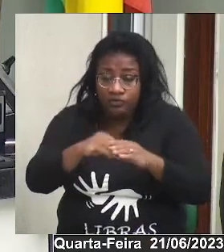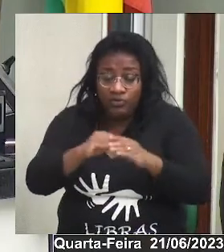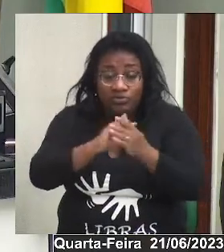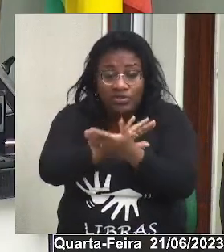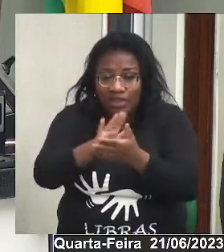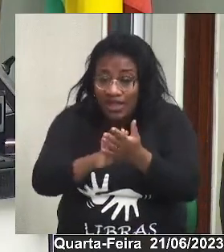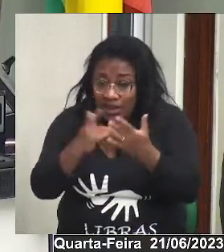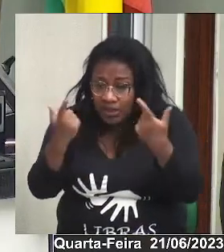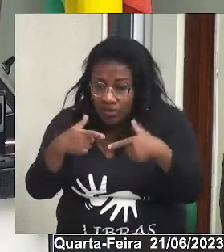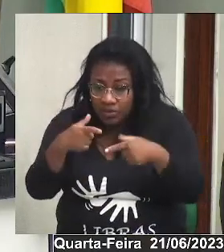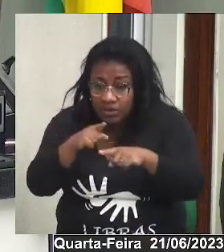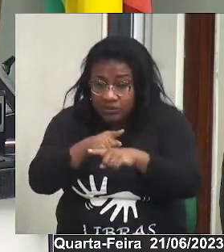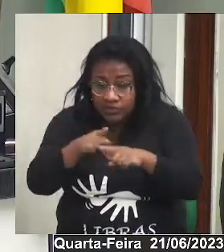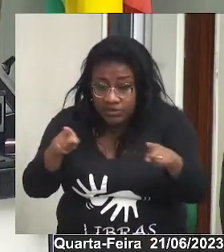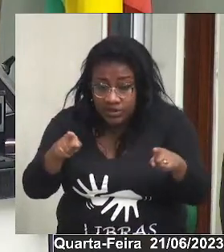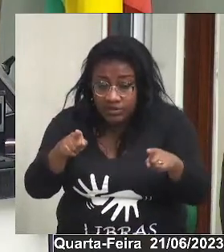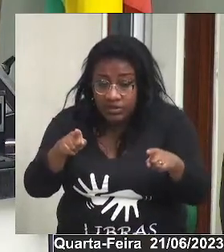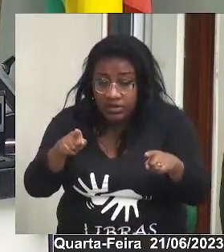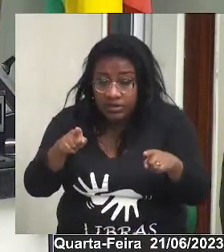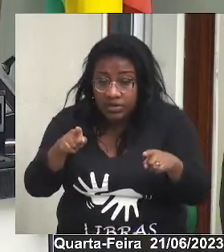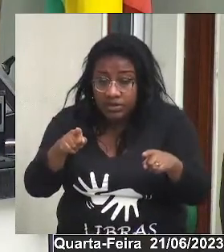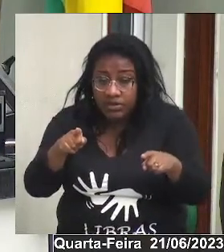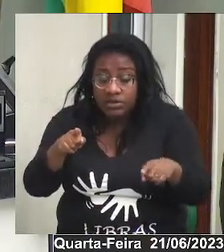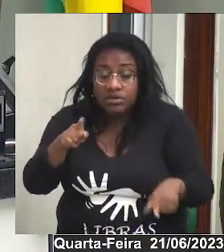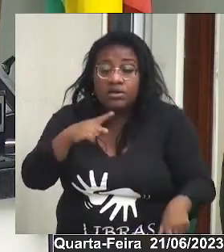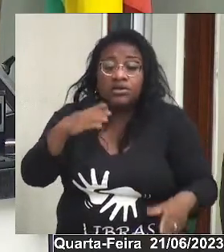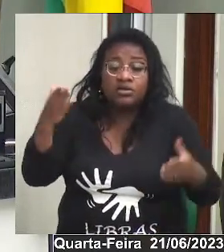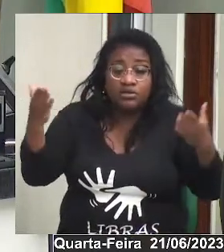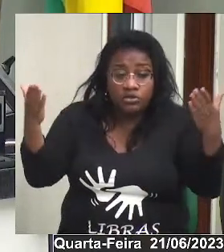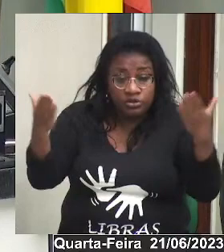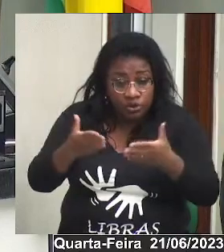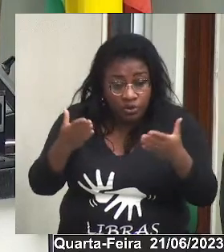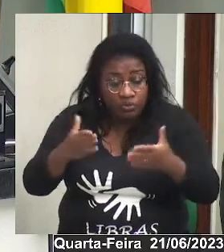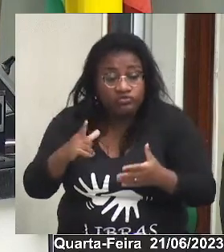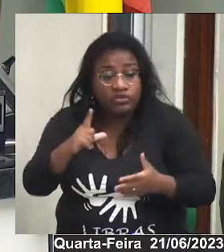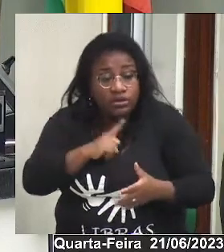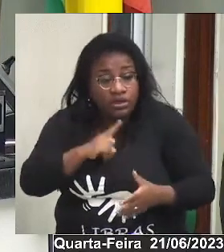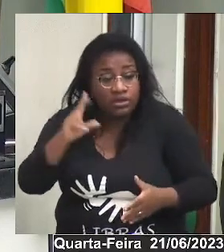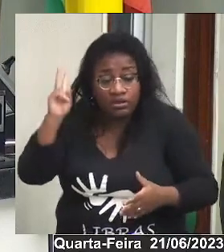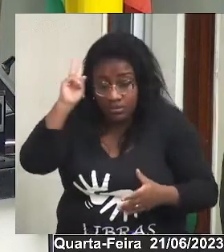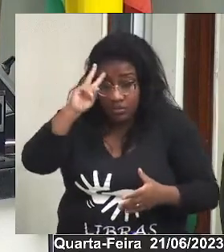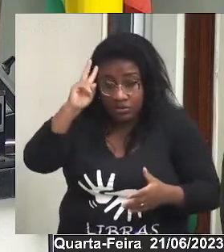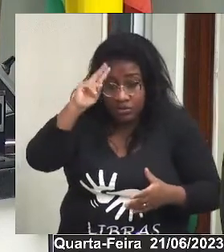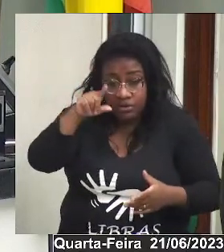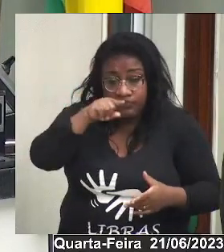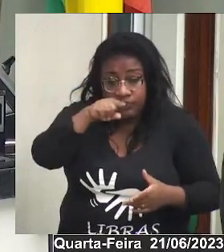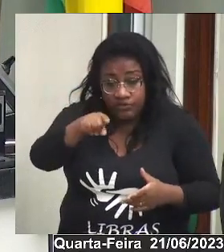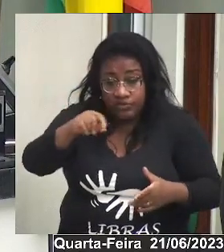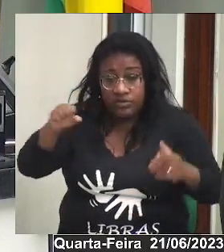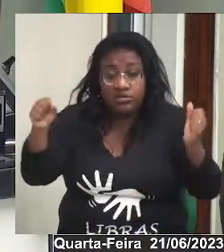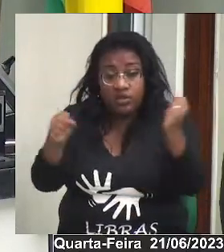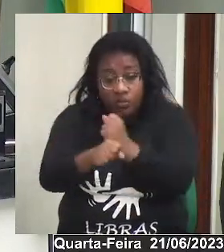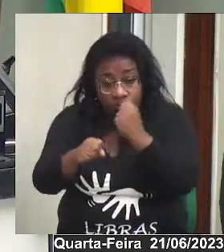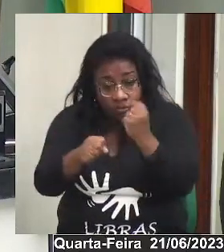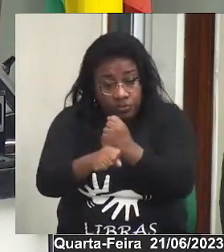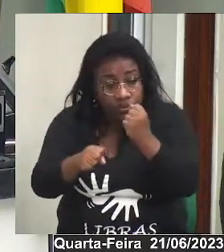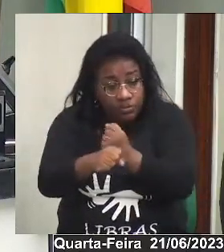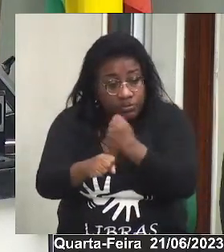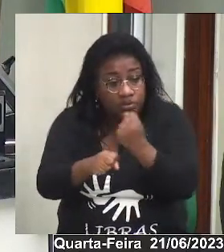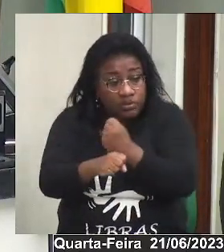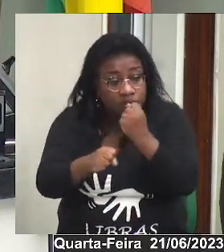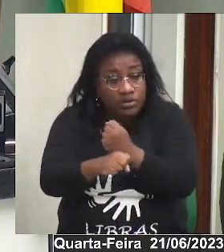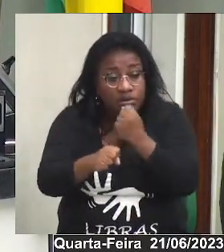nada contra vocês. E volto a repetir, se hoje a feira tem uma história, vocês construíram essa